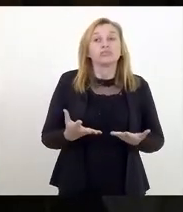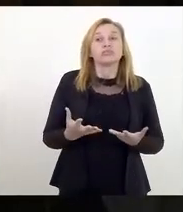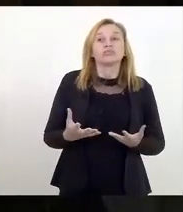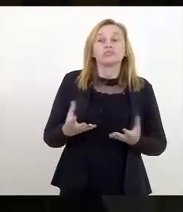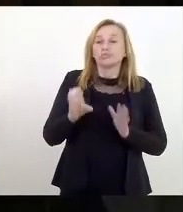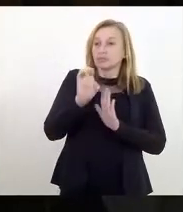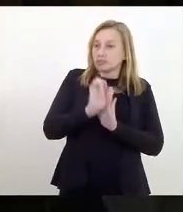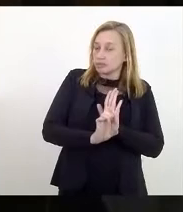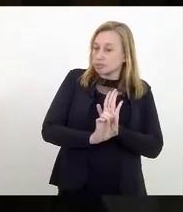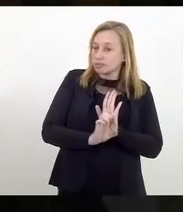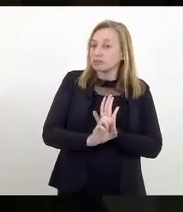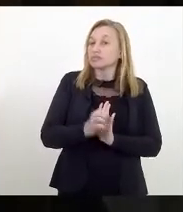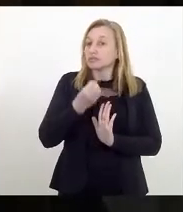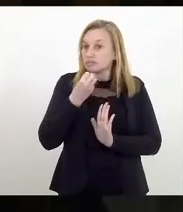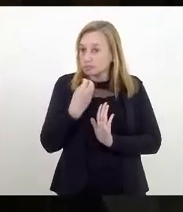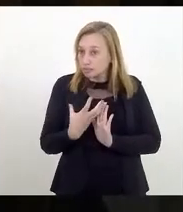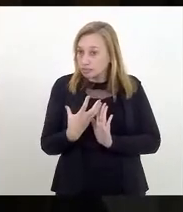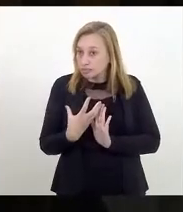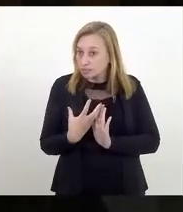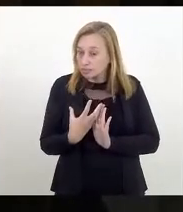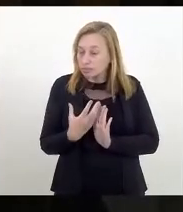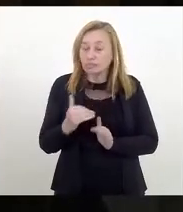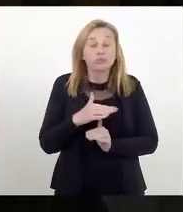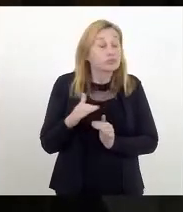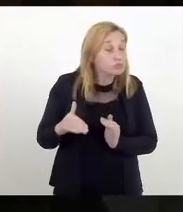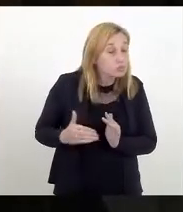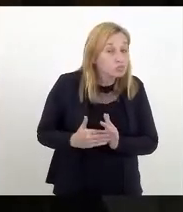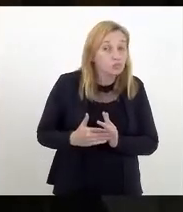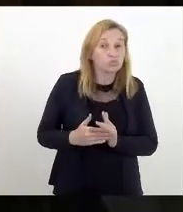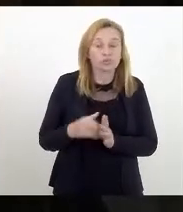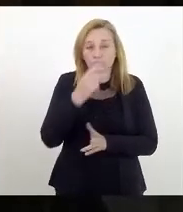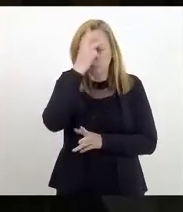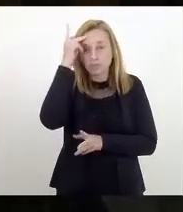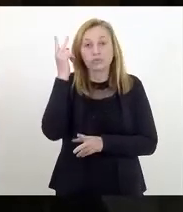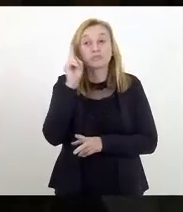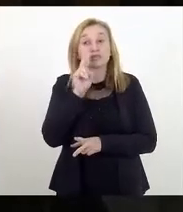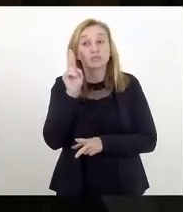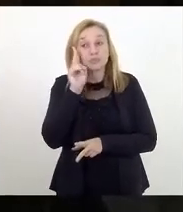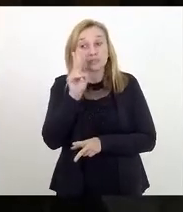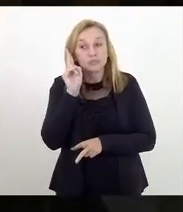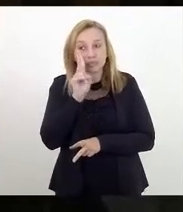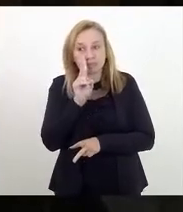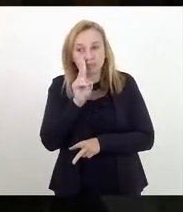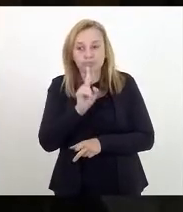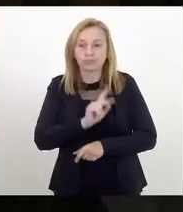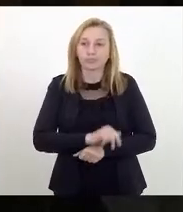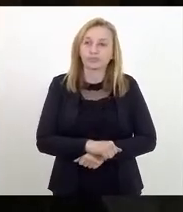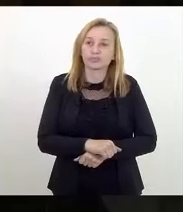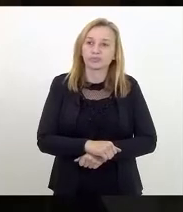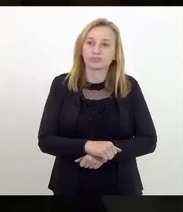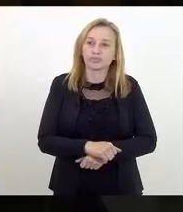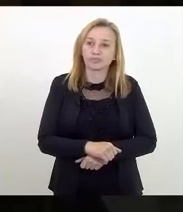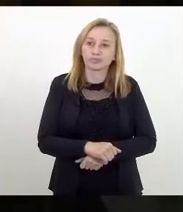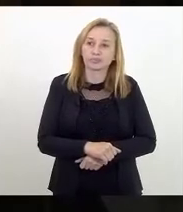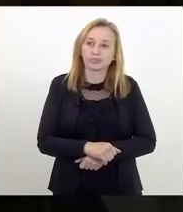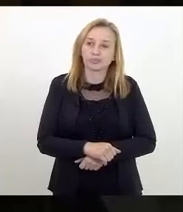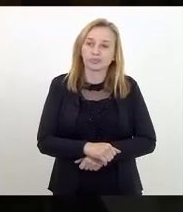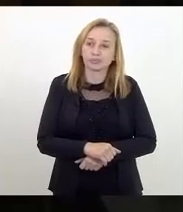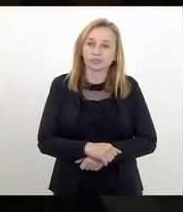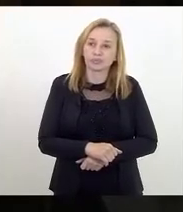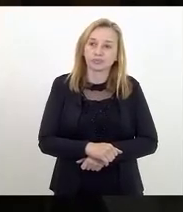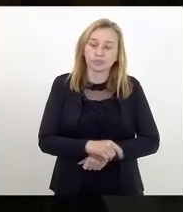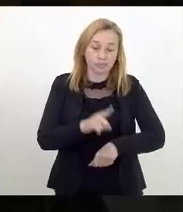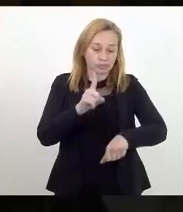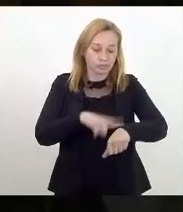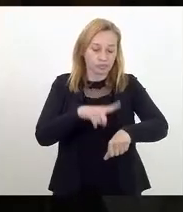pertinente para que todo mundo se lembre que há previsão